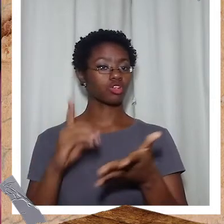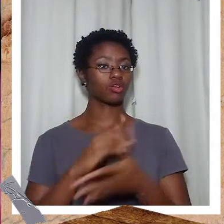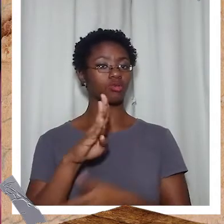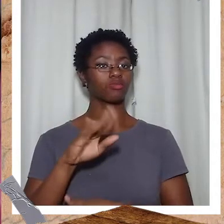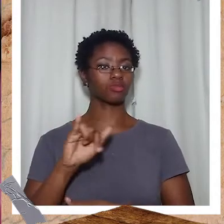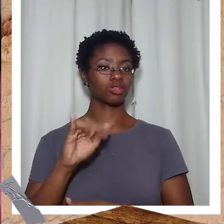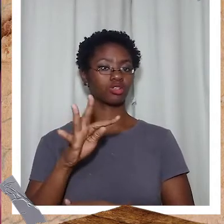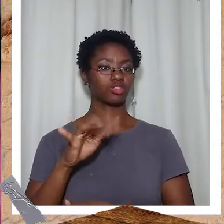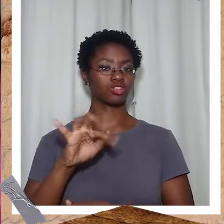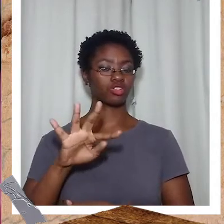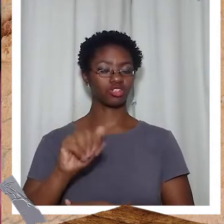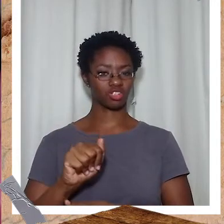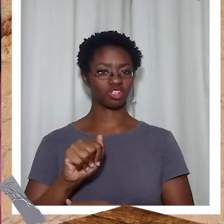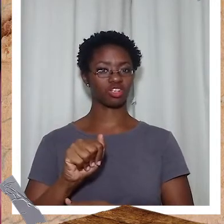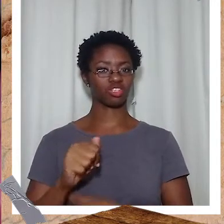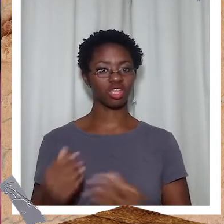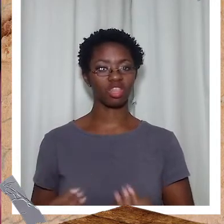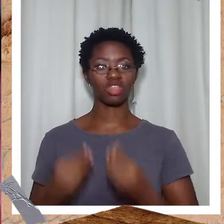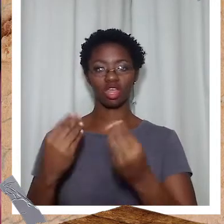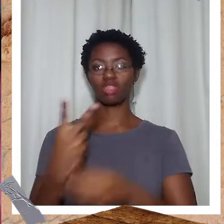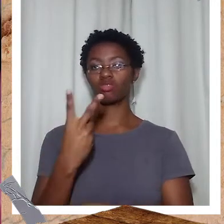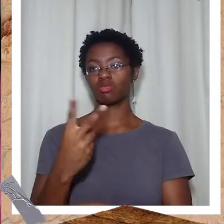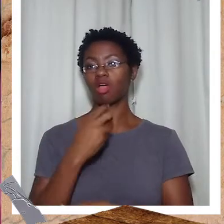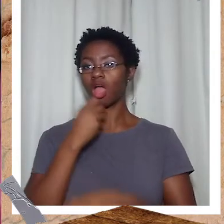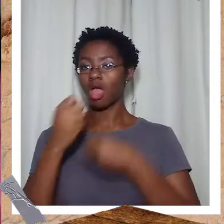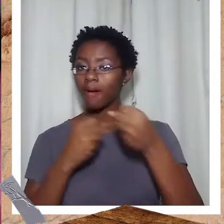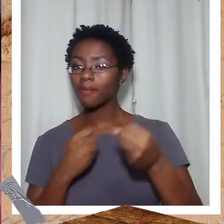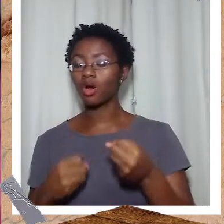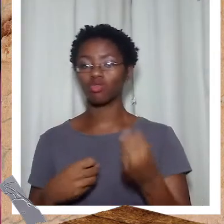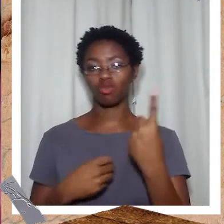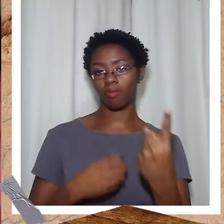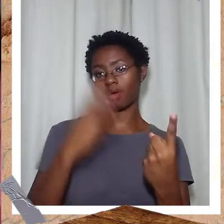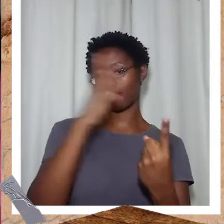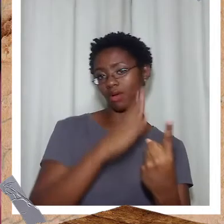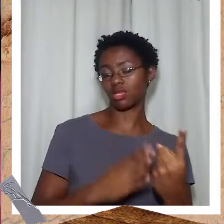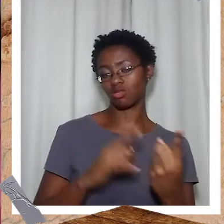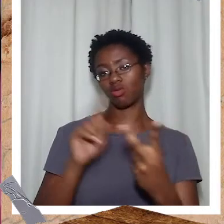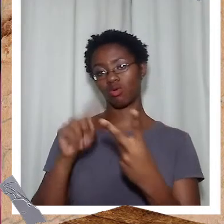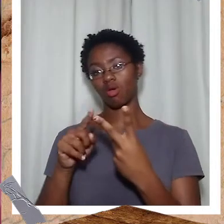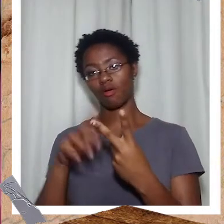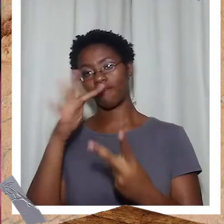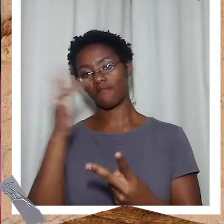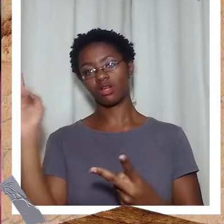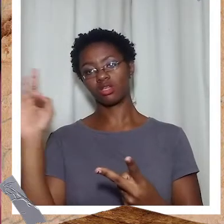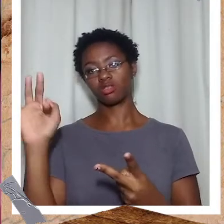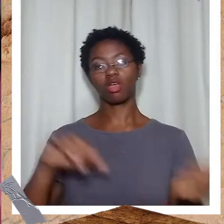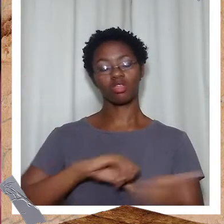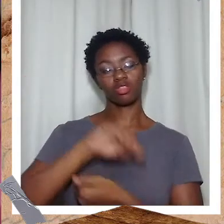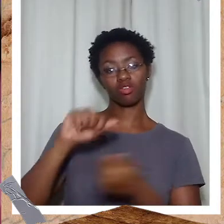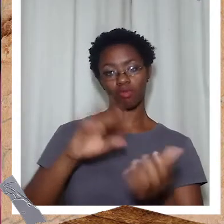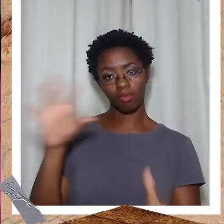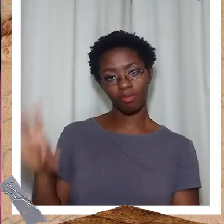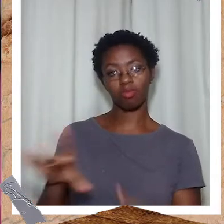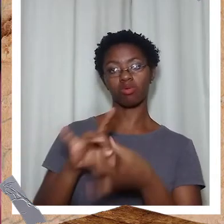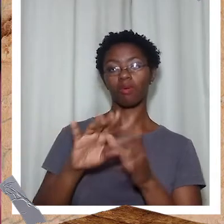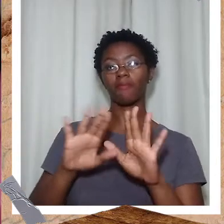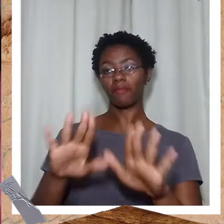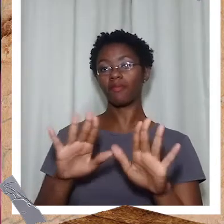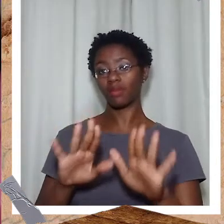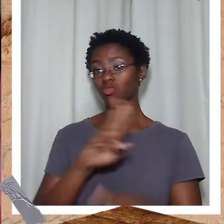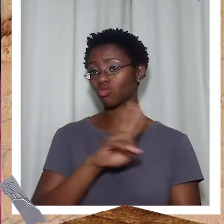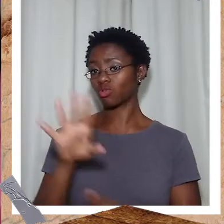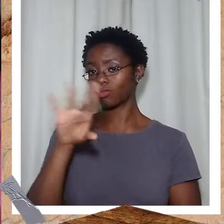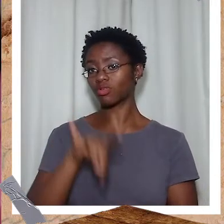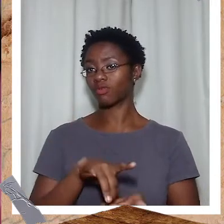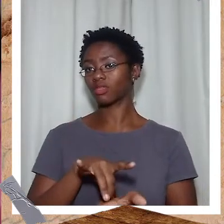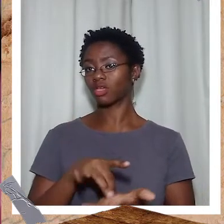entregue a 2 repórteres, uma brasileira e uma francesa, e que depois se transformou no Diário de Bitita, mas que o nome original, que é o nome da onde